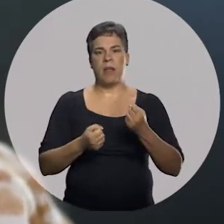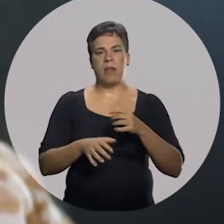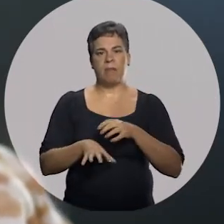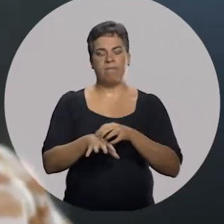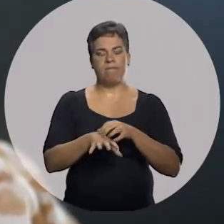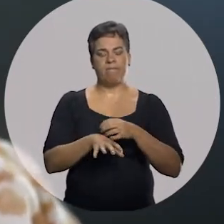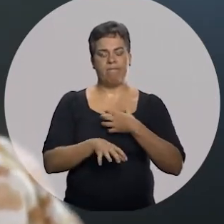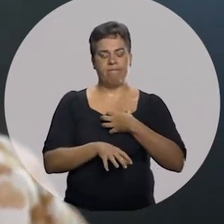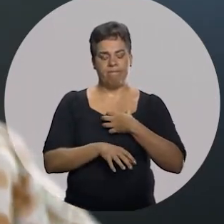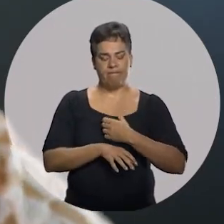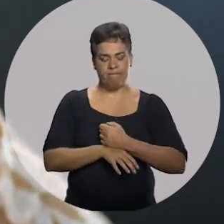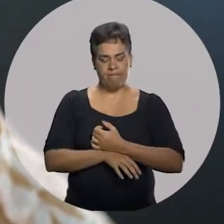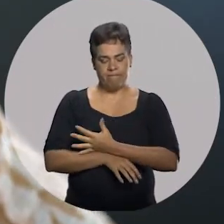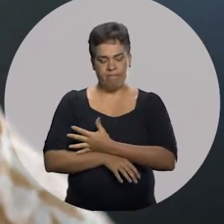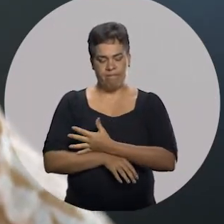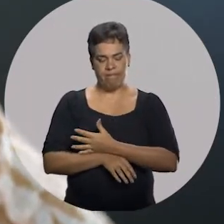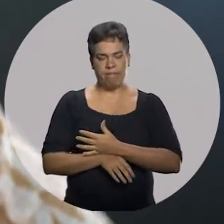com carro.